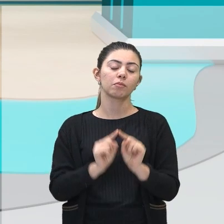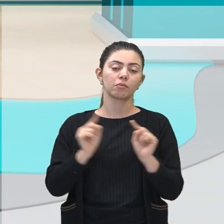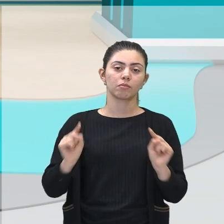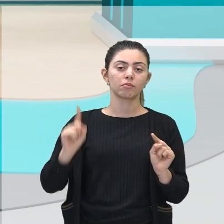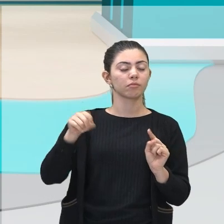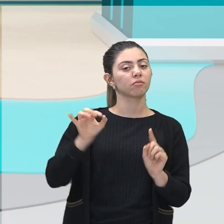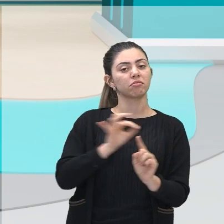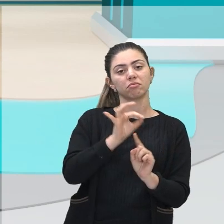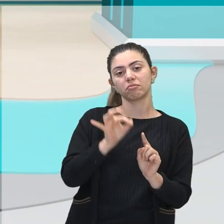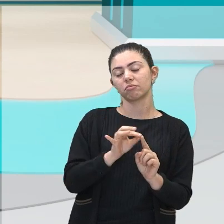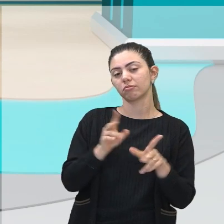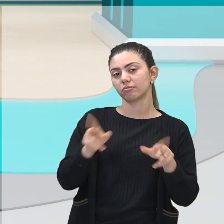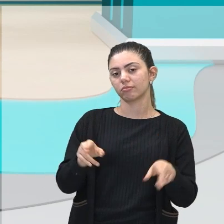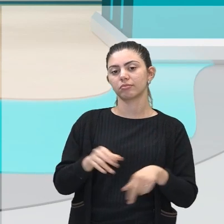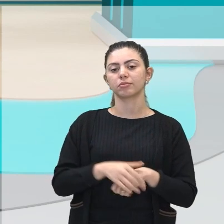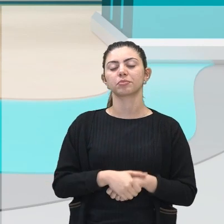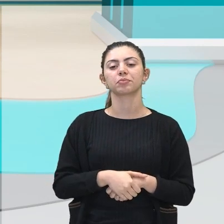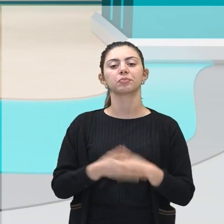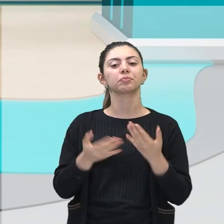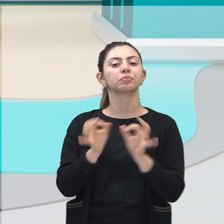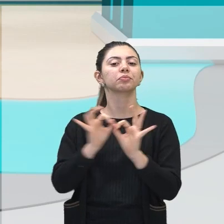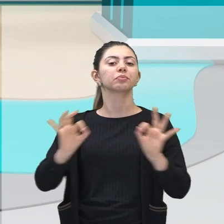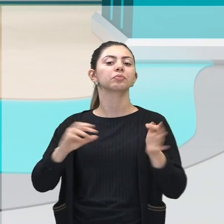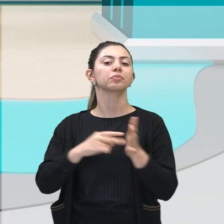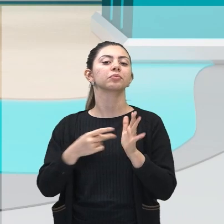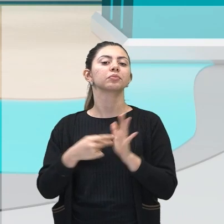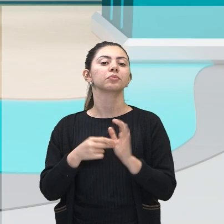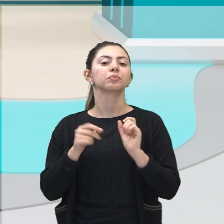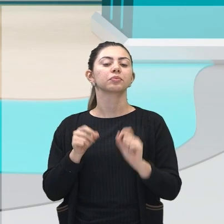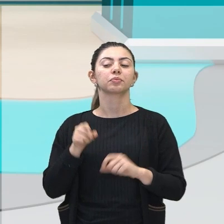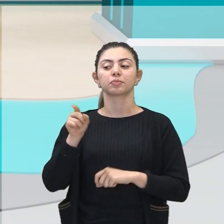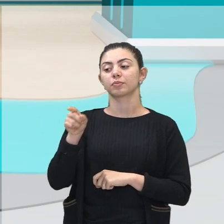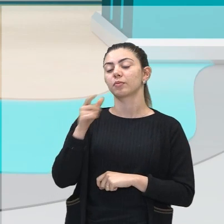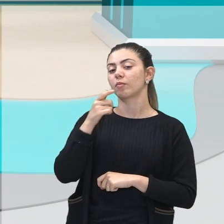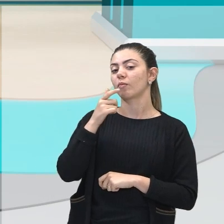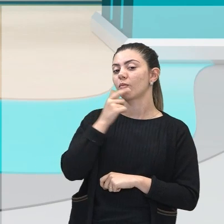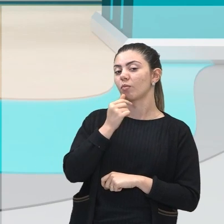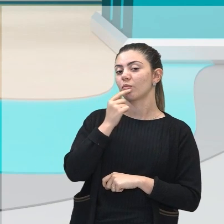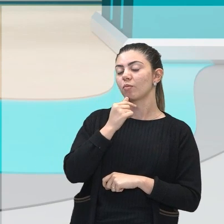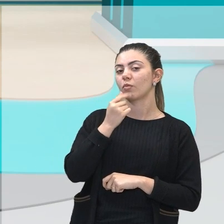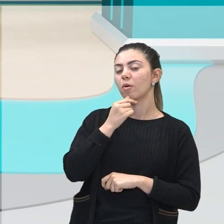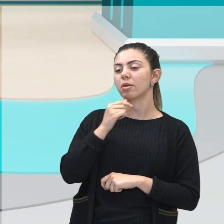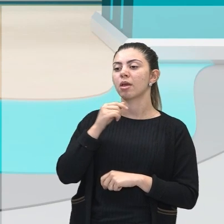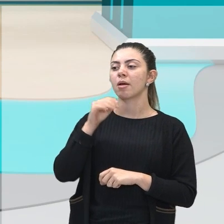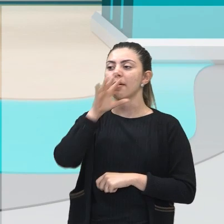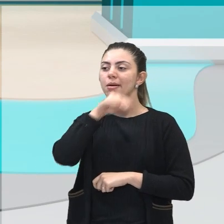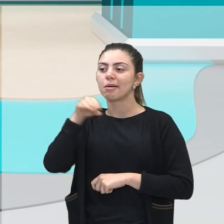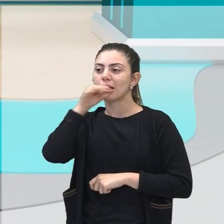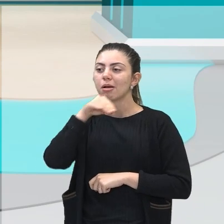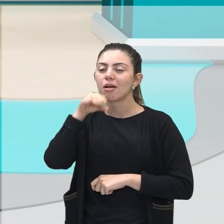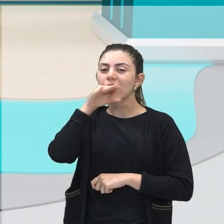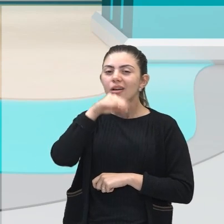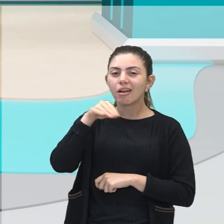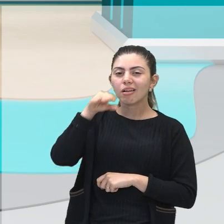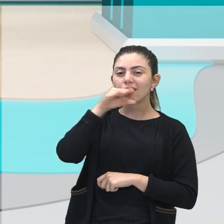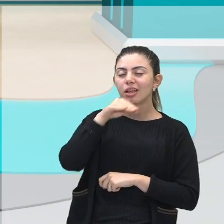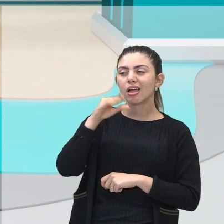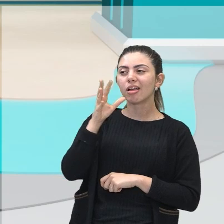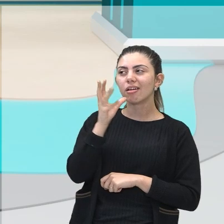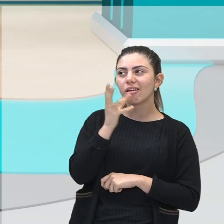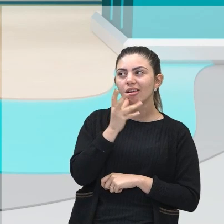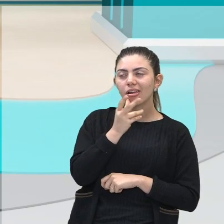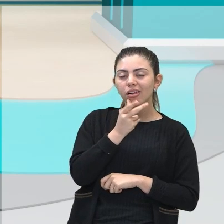a mesma. Essa frase significa que ele fala devagar, vagarosamente. Então, esse